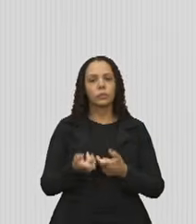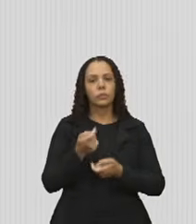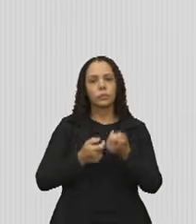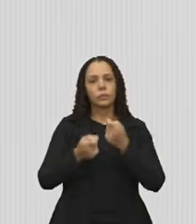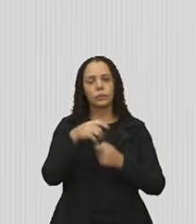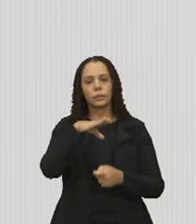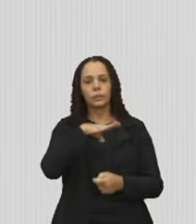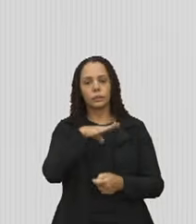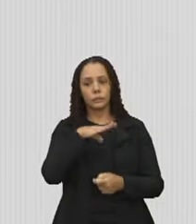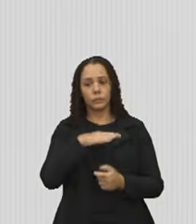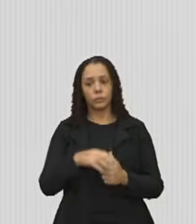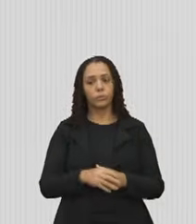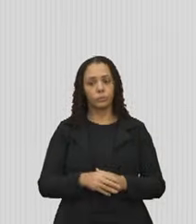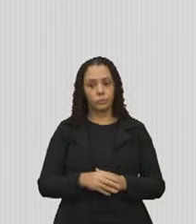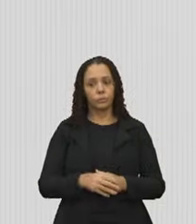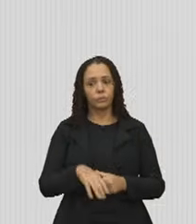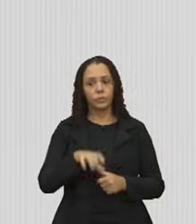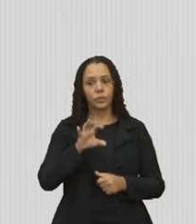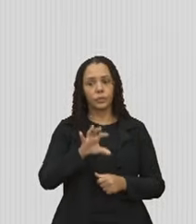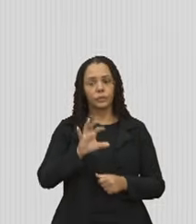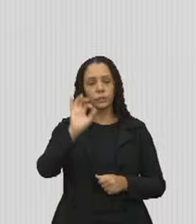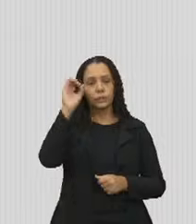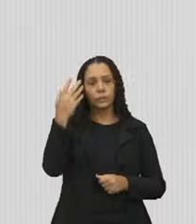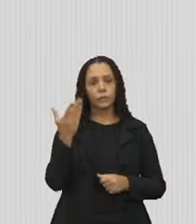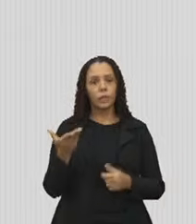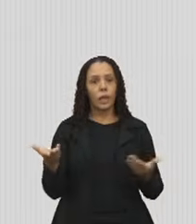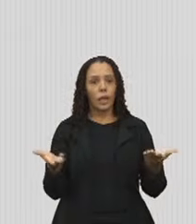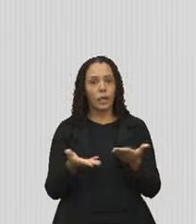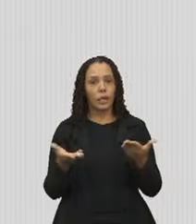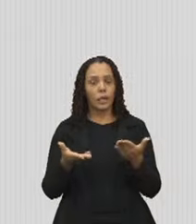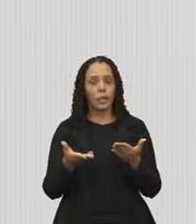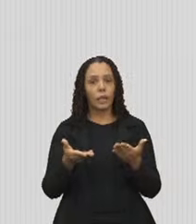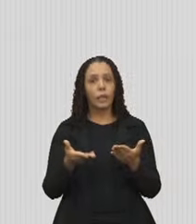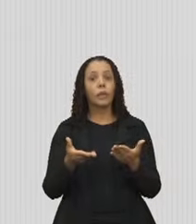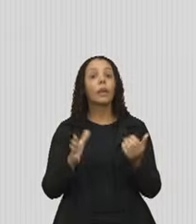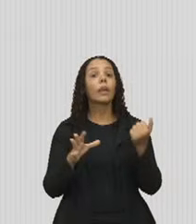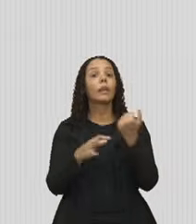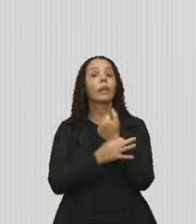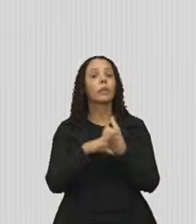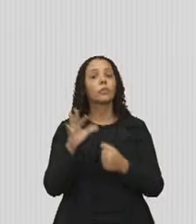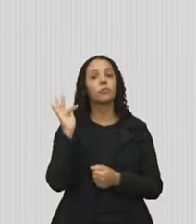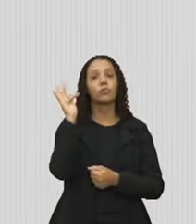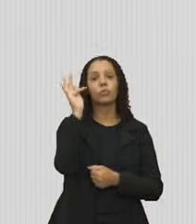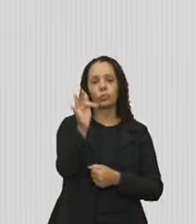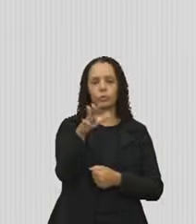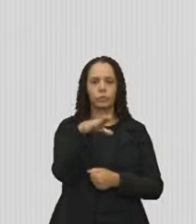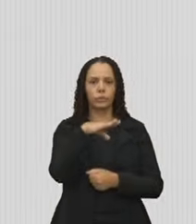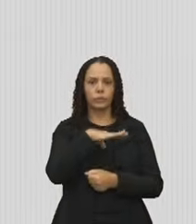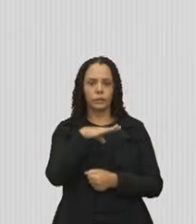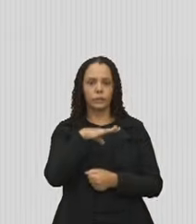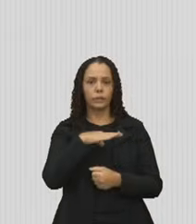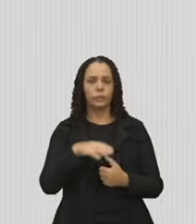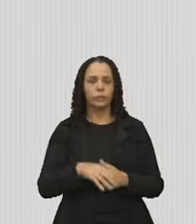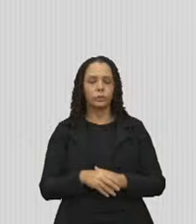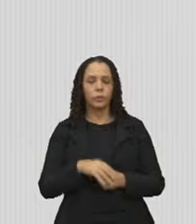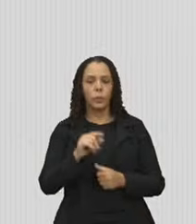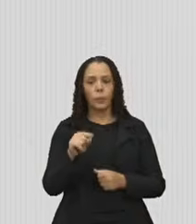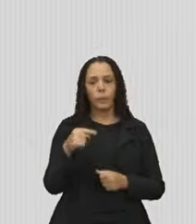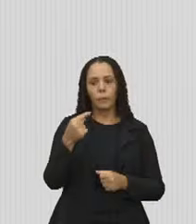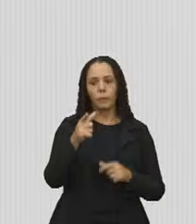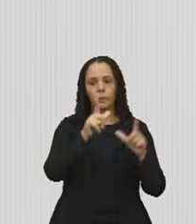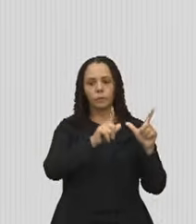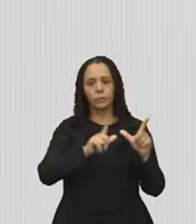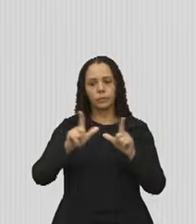município. Certo? Isso que está acontecendo hoje aqui é para garantir o futuro do município. O próximo slide,